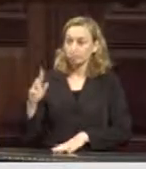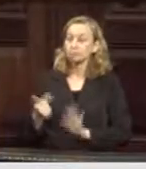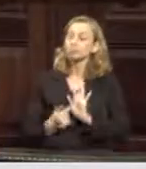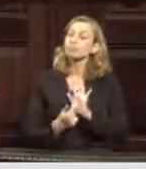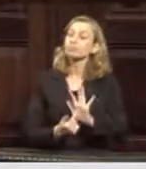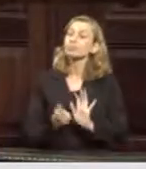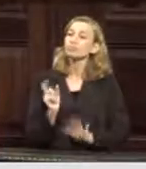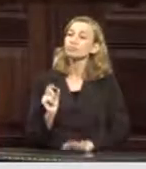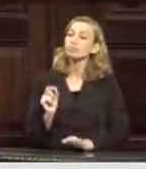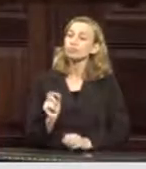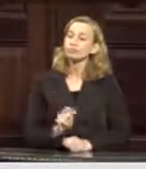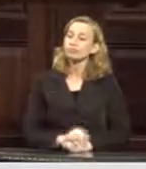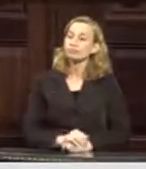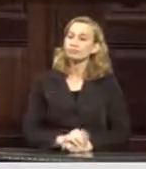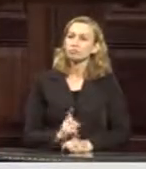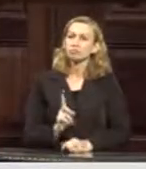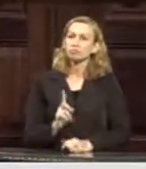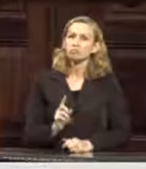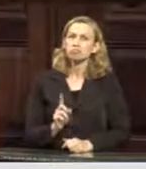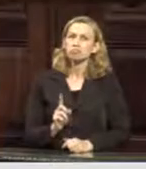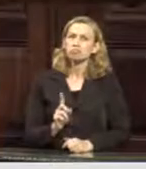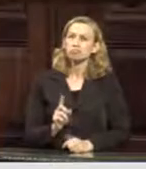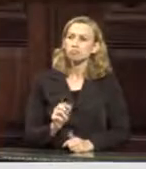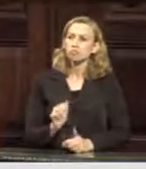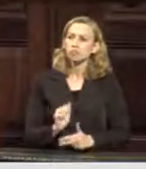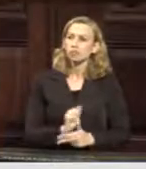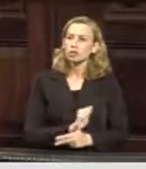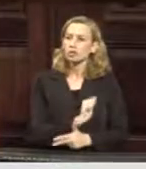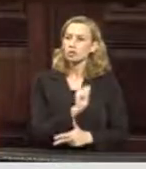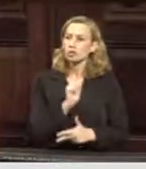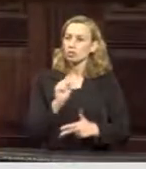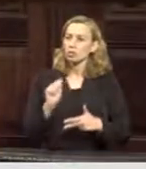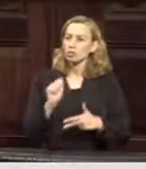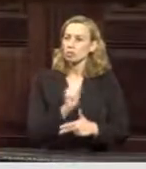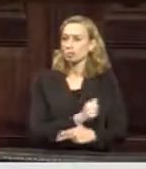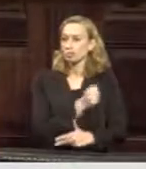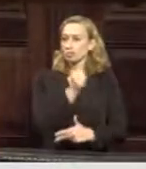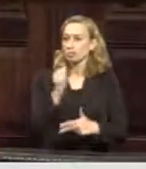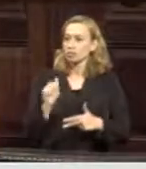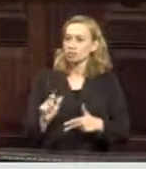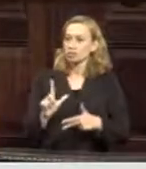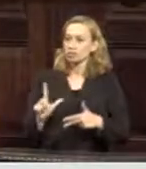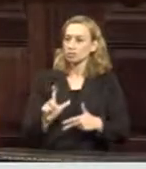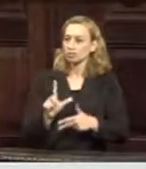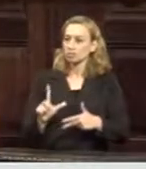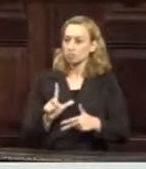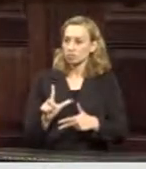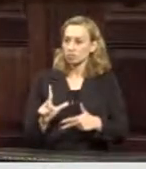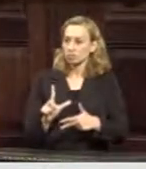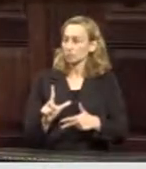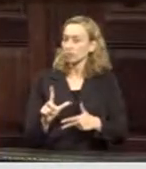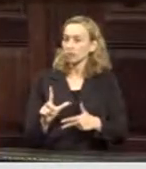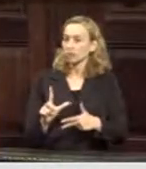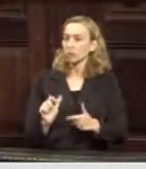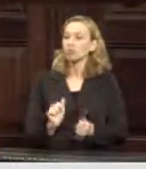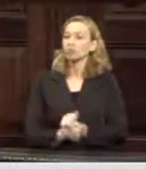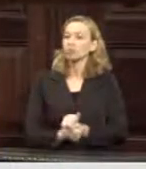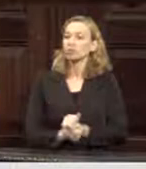originalmente não foi o Poder Legislativo Estadual no Rio de Janeiro, nem nenhuma casa parlamentar estadual. Quem fixou